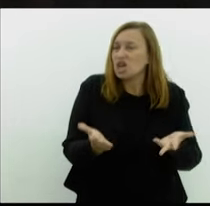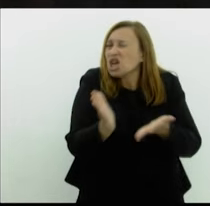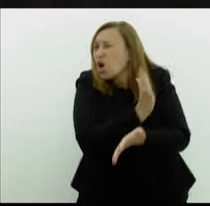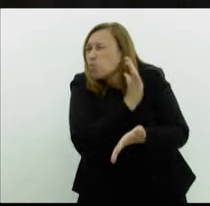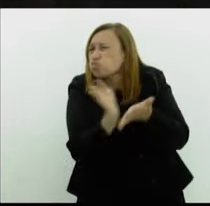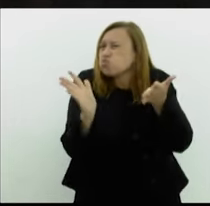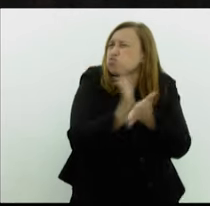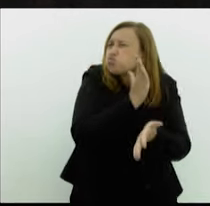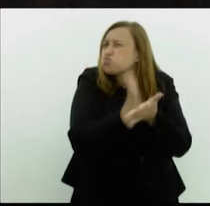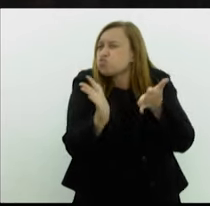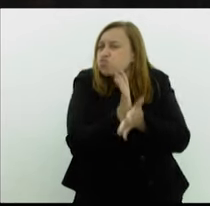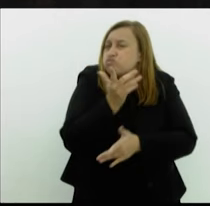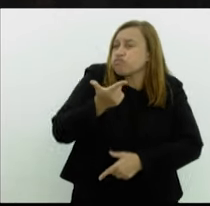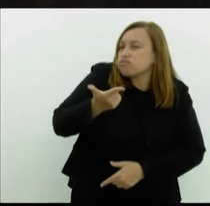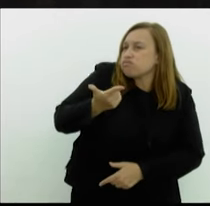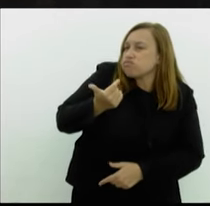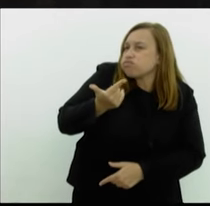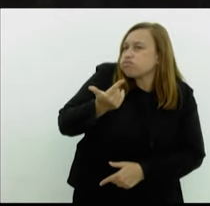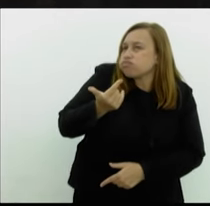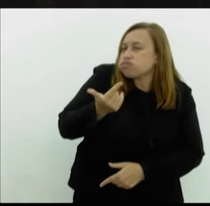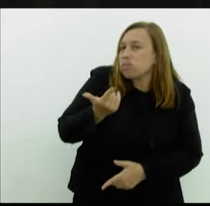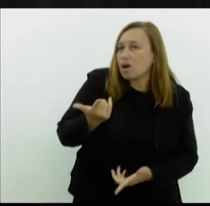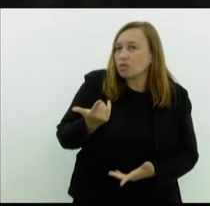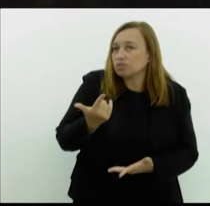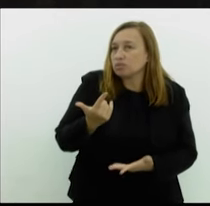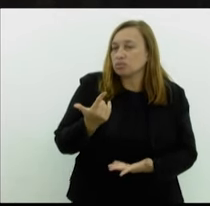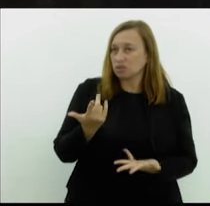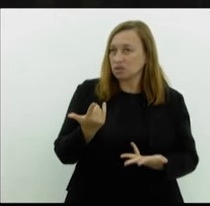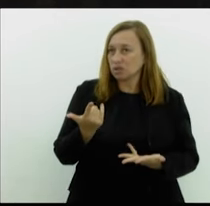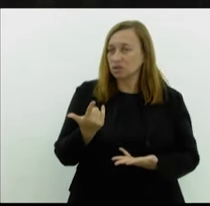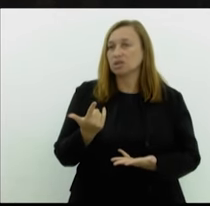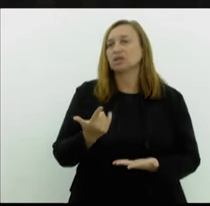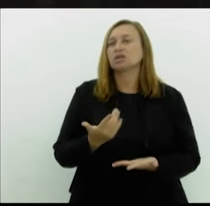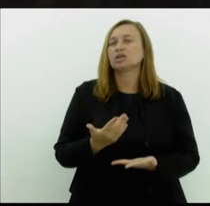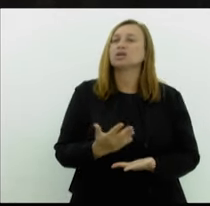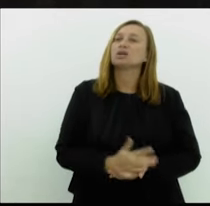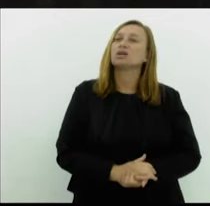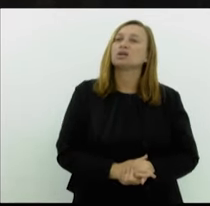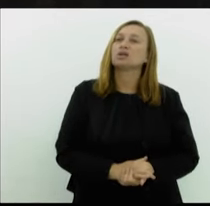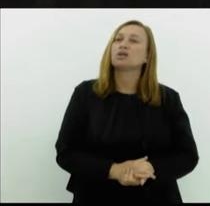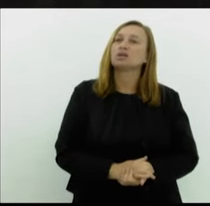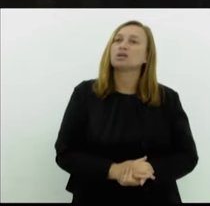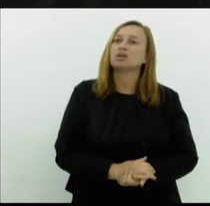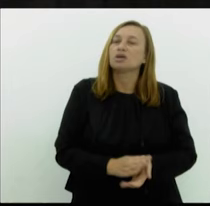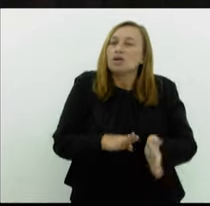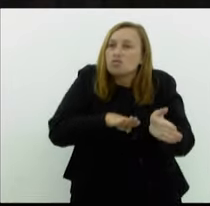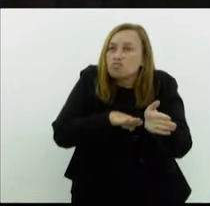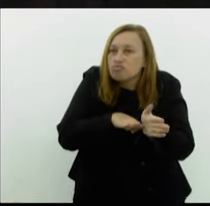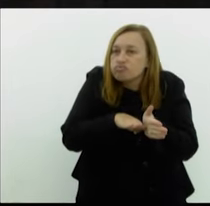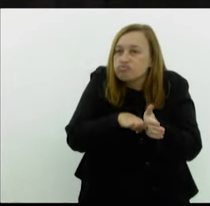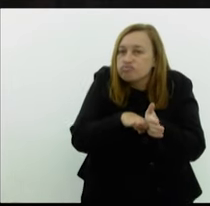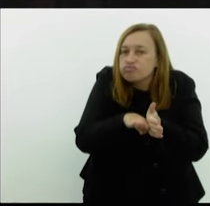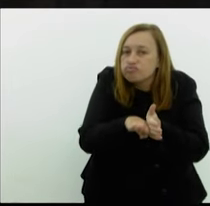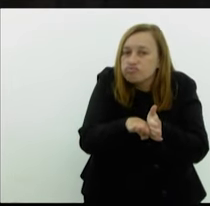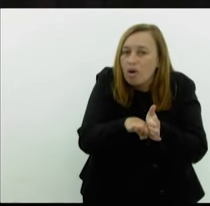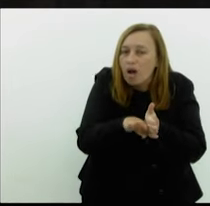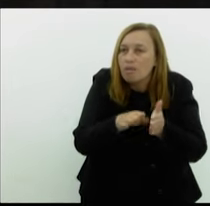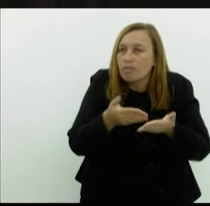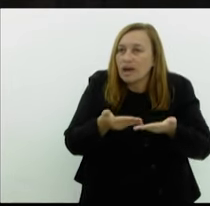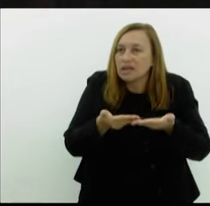alguns armamentos se deslocou do Pará para fazer a entrega em São